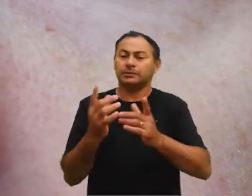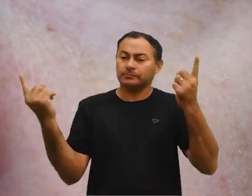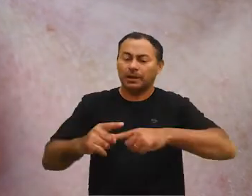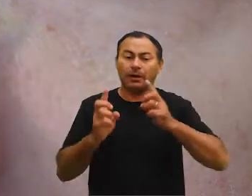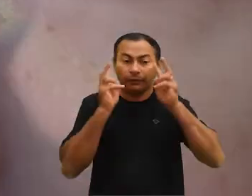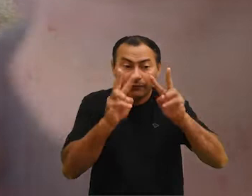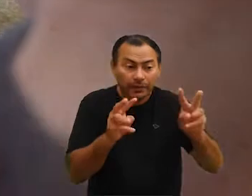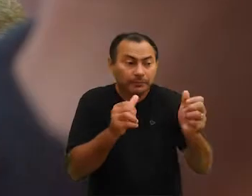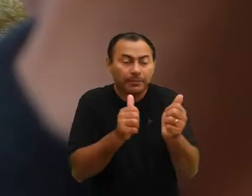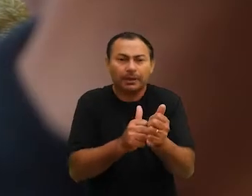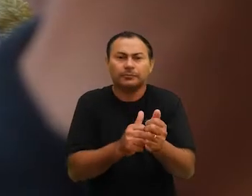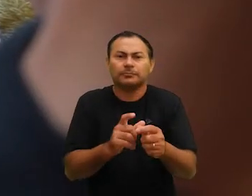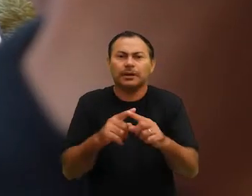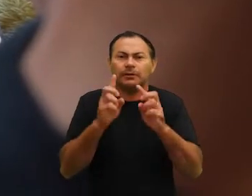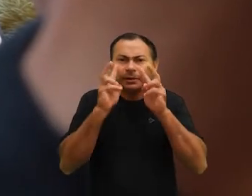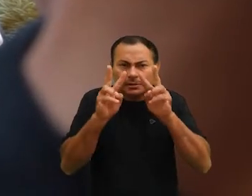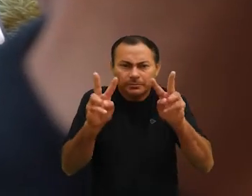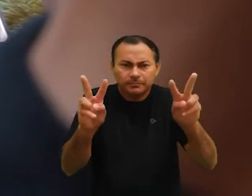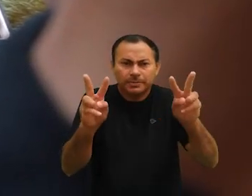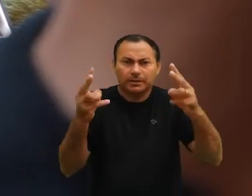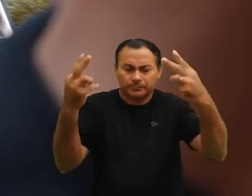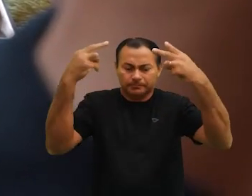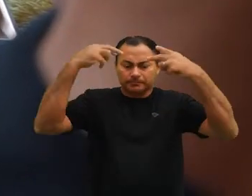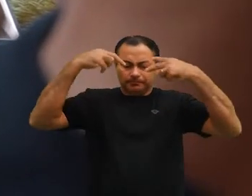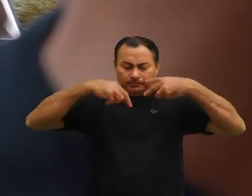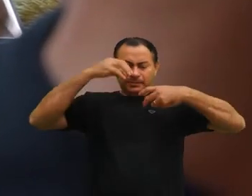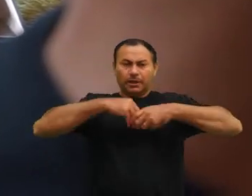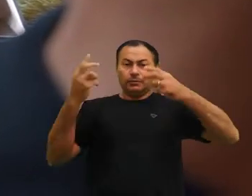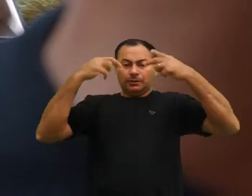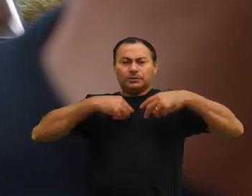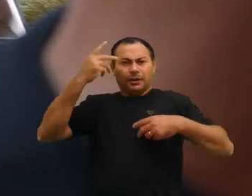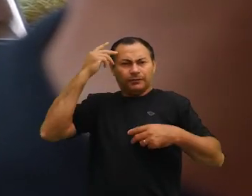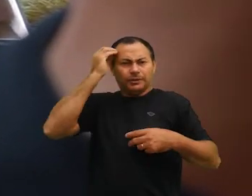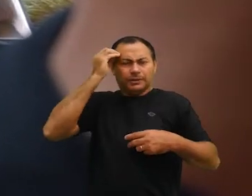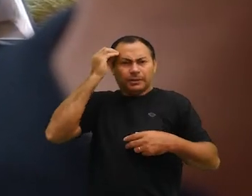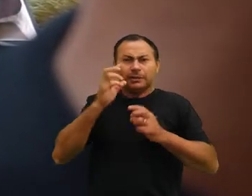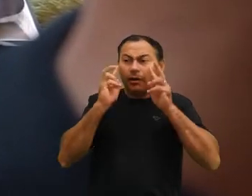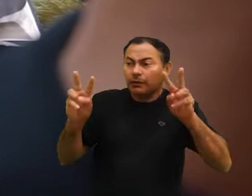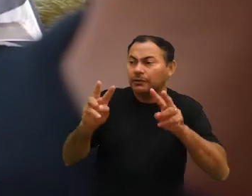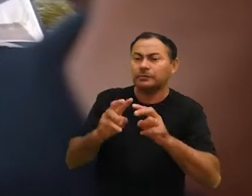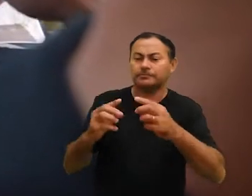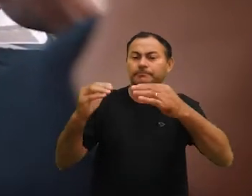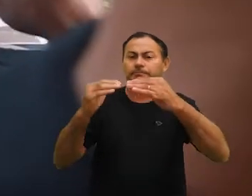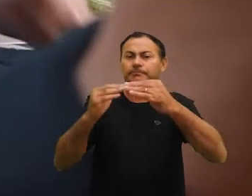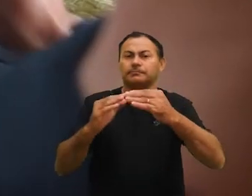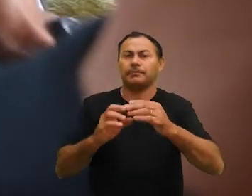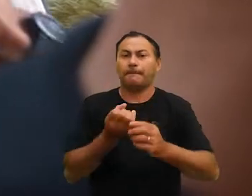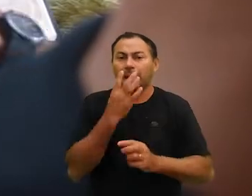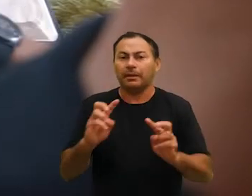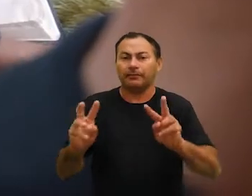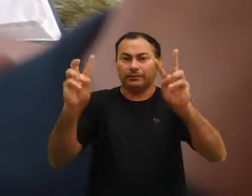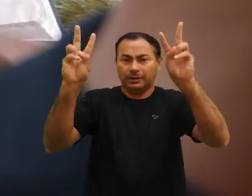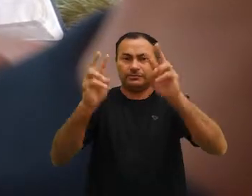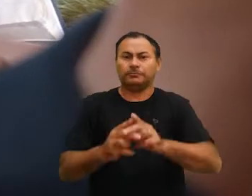redor. Agora que vocês já olharam para dentro, olhem ao redor e relacionem as bem-aventuranças com o mundo